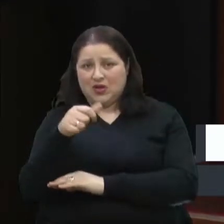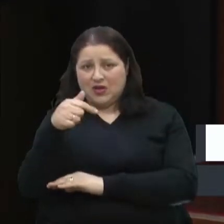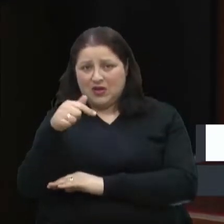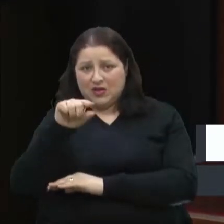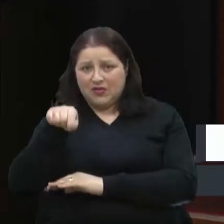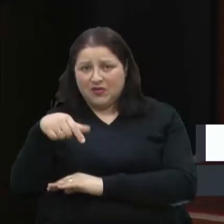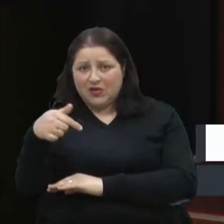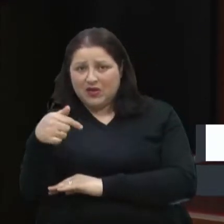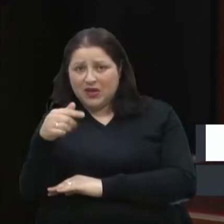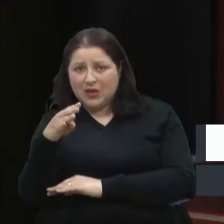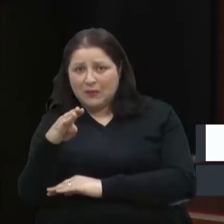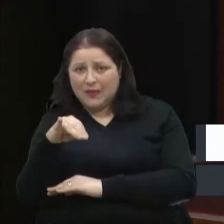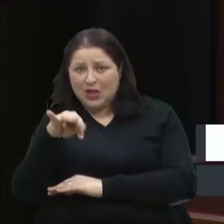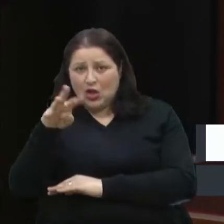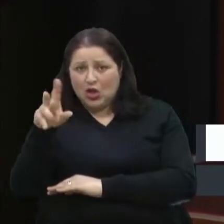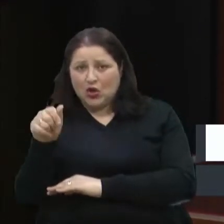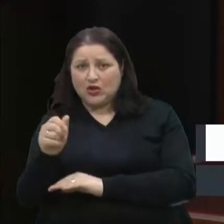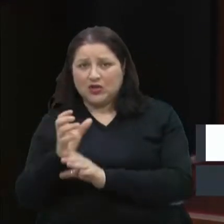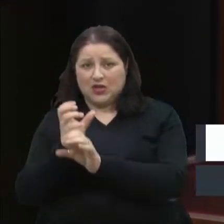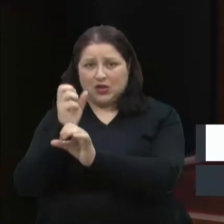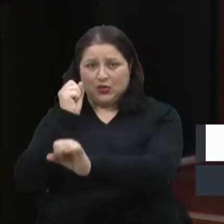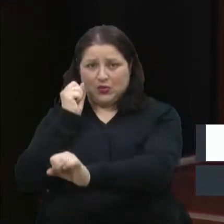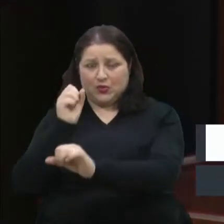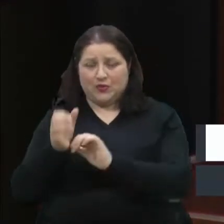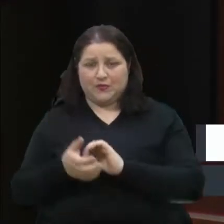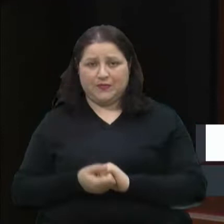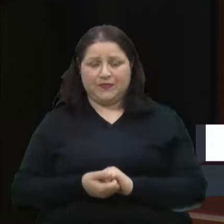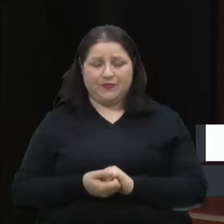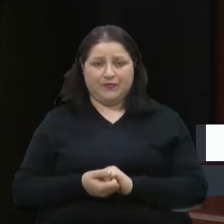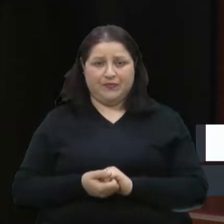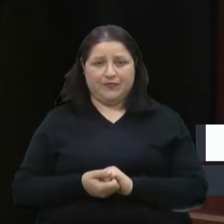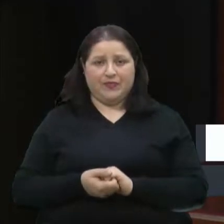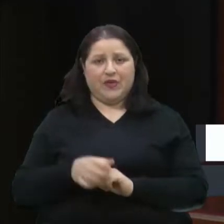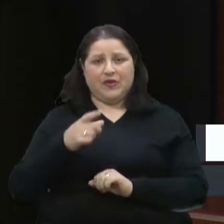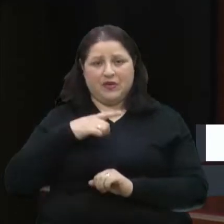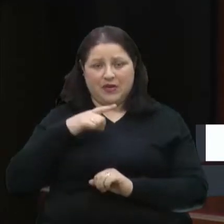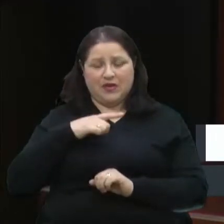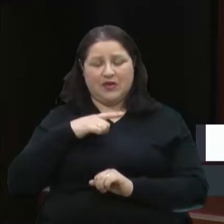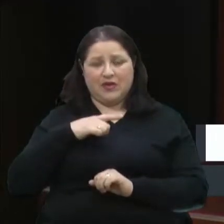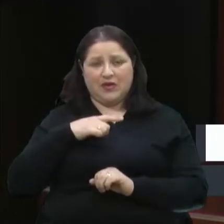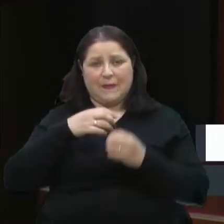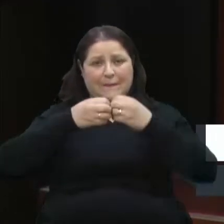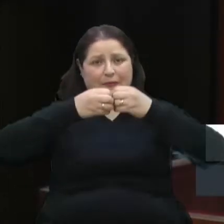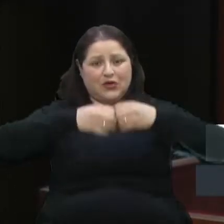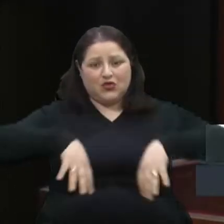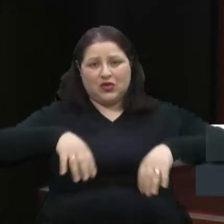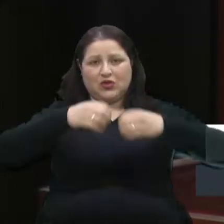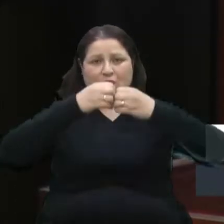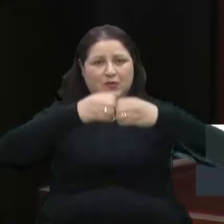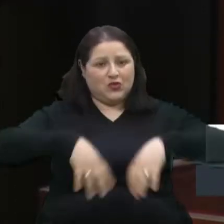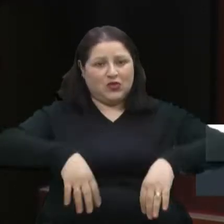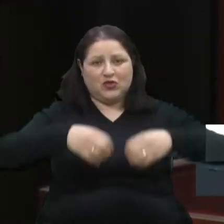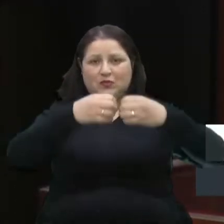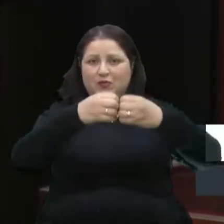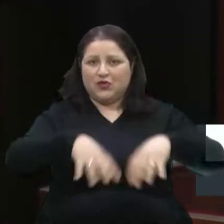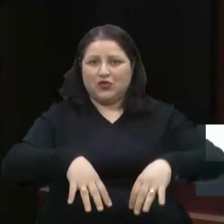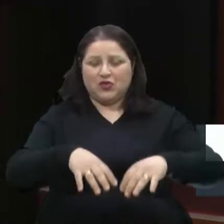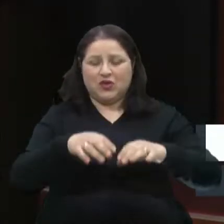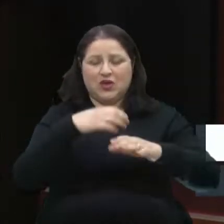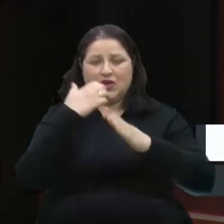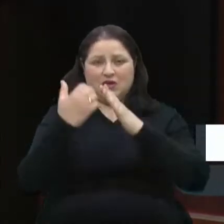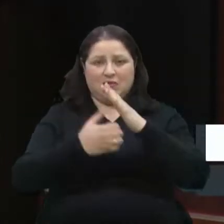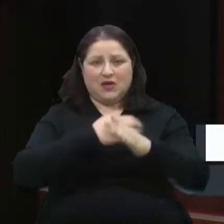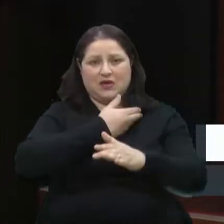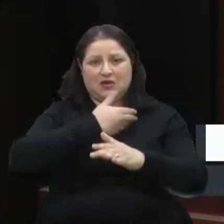187,7 bilhões de lucro. Assim, o ciclo dos mega prejuízos de estatais, lideradas